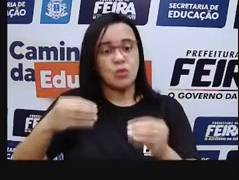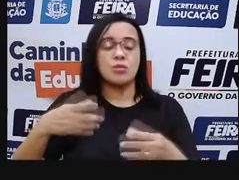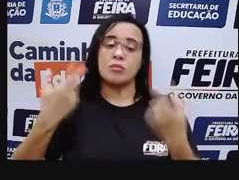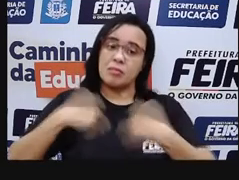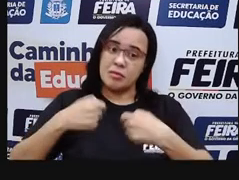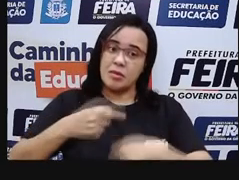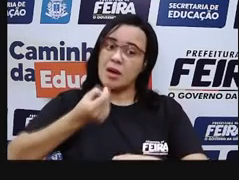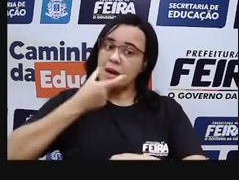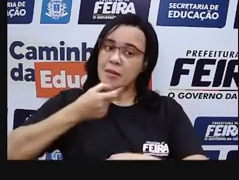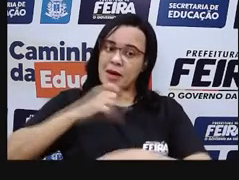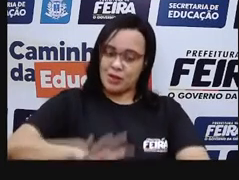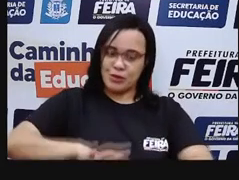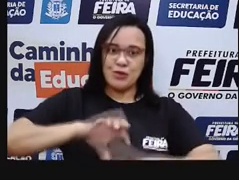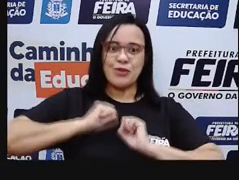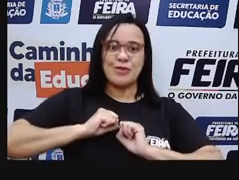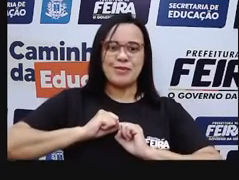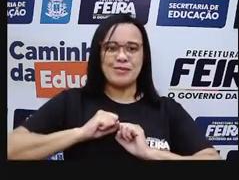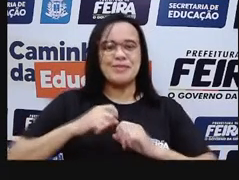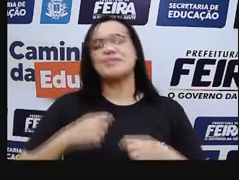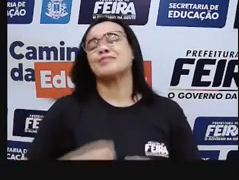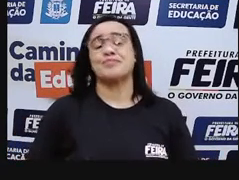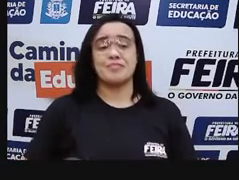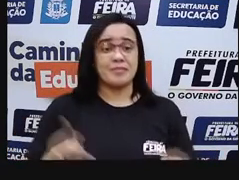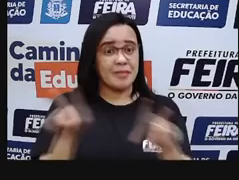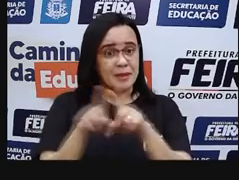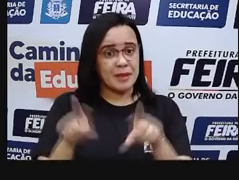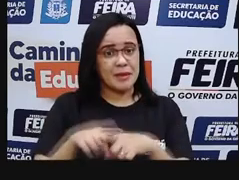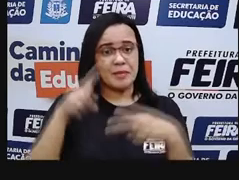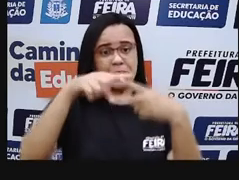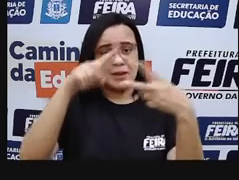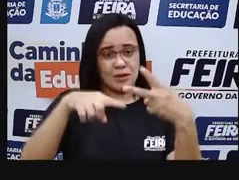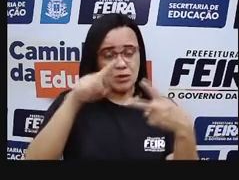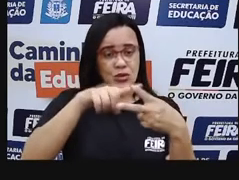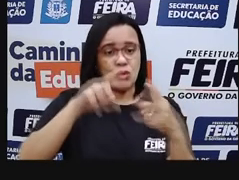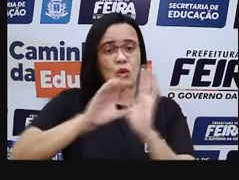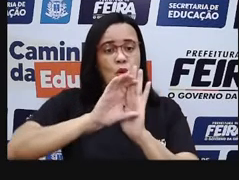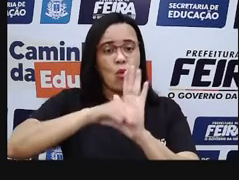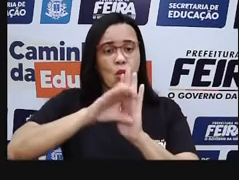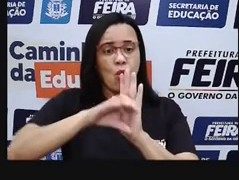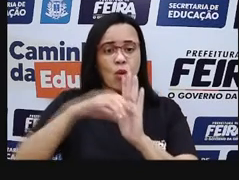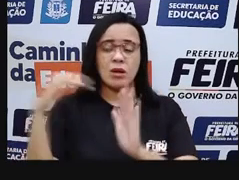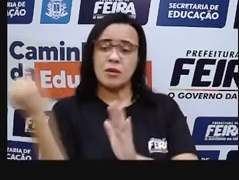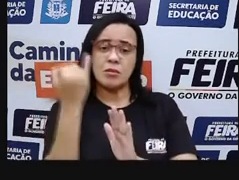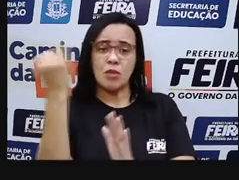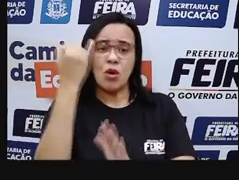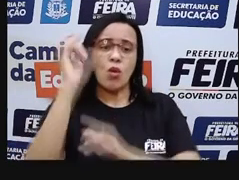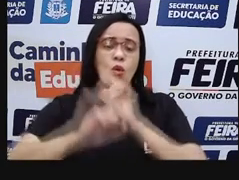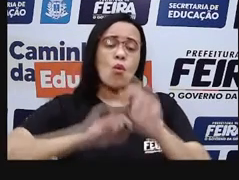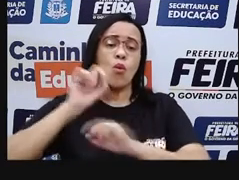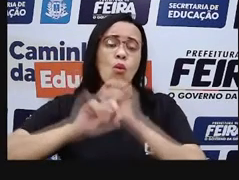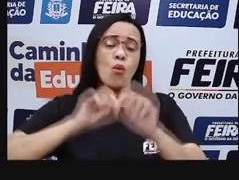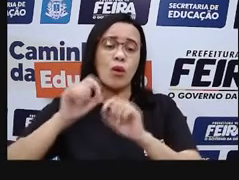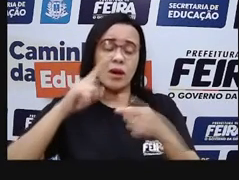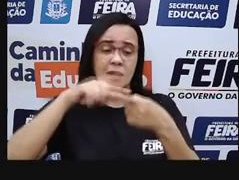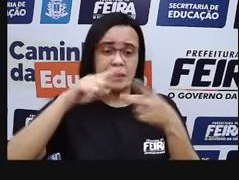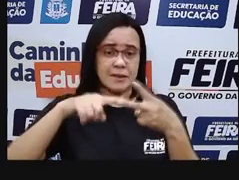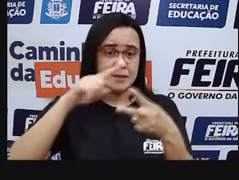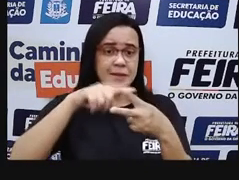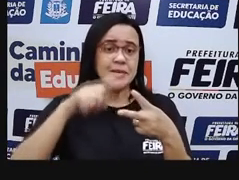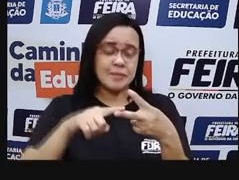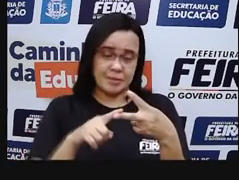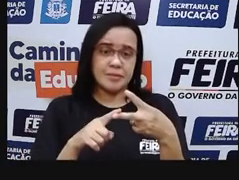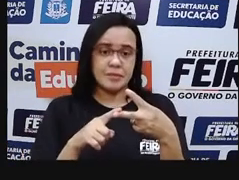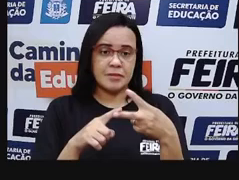bom então existe também dois conceitos importantes sabe que é que eu saio antibiose e antibiótico